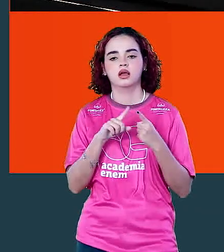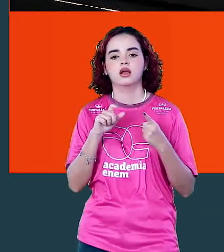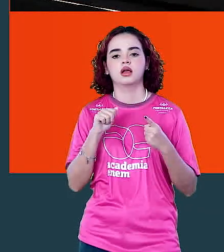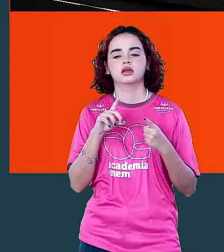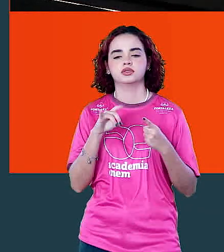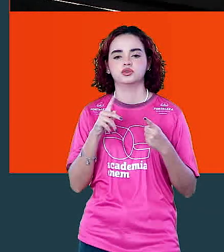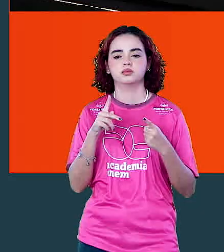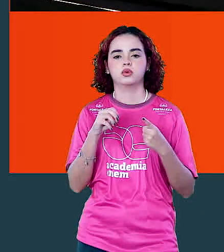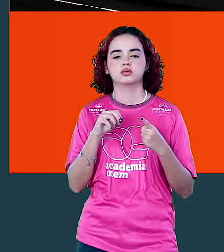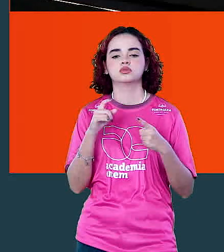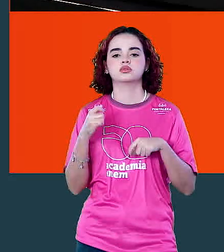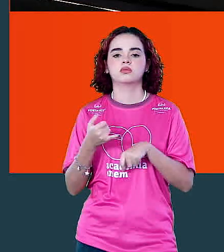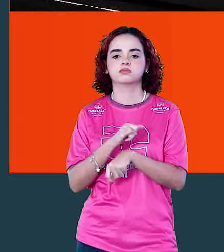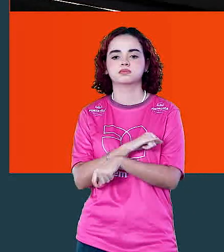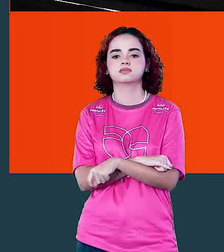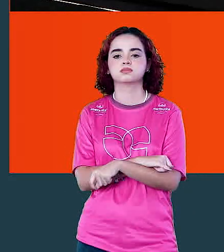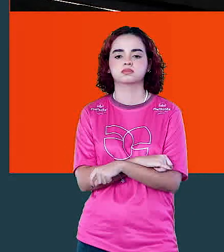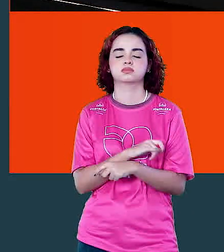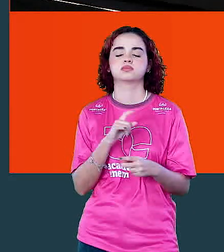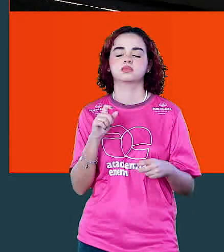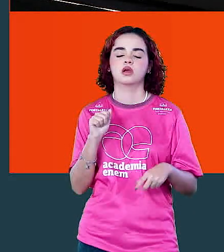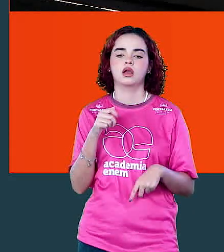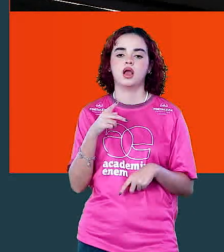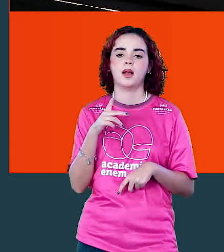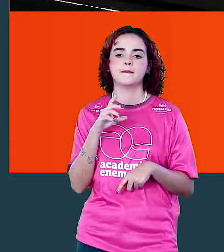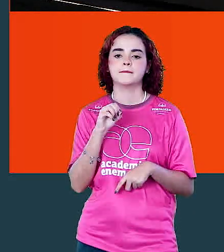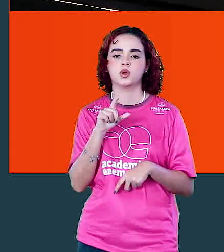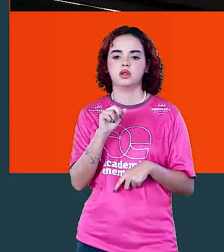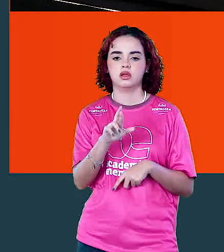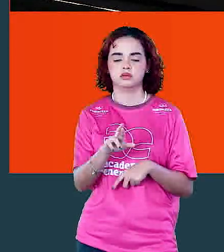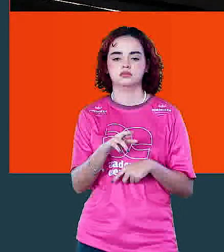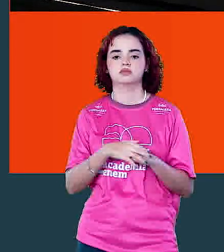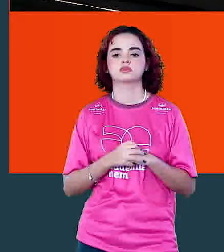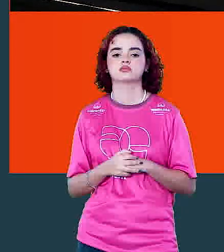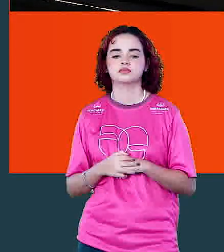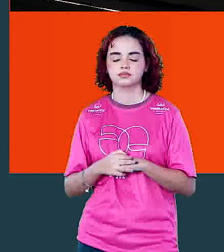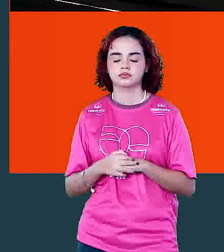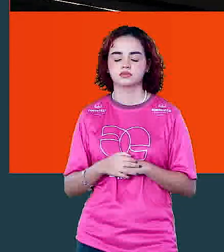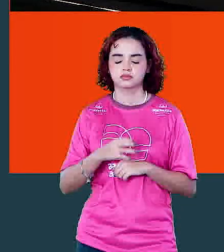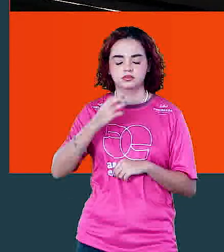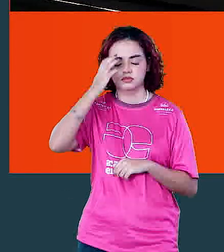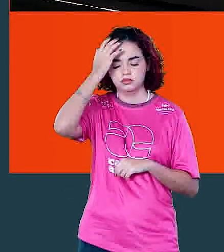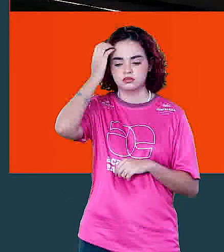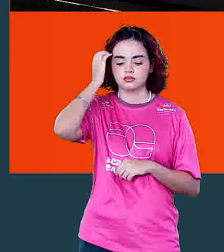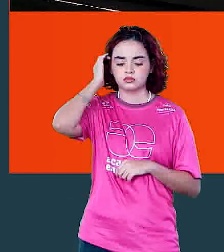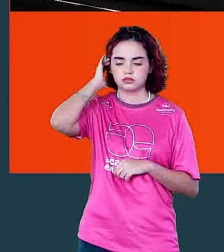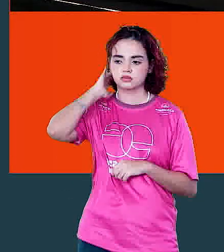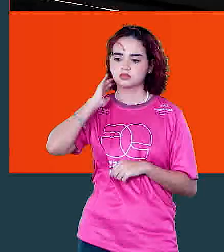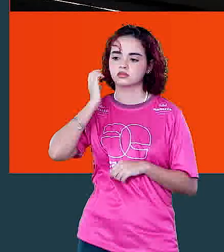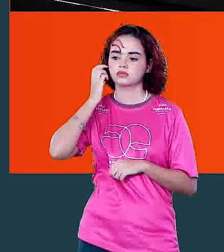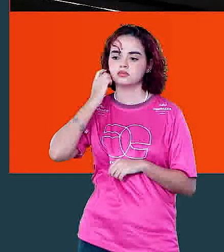Gordura. Gordura apolar. Lembra do contexto químico. Olha a 2.